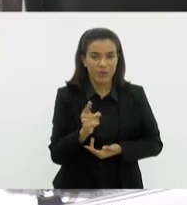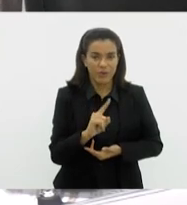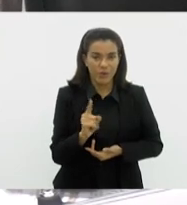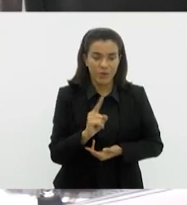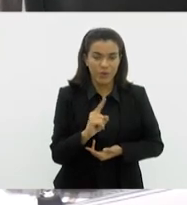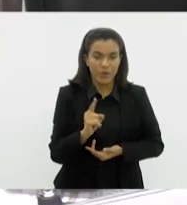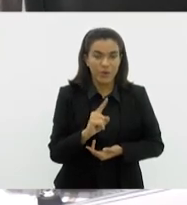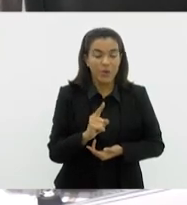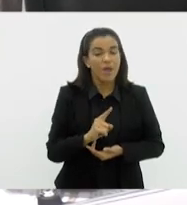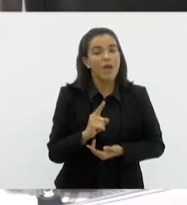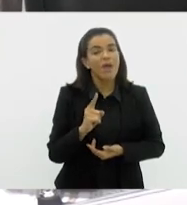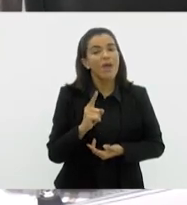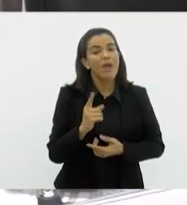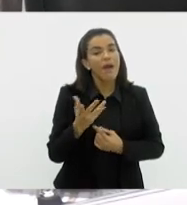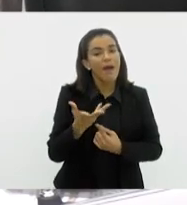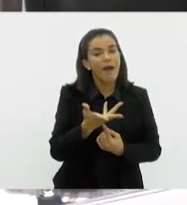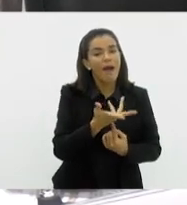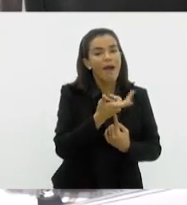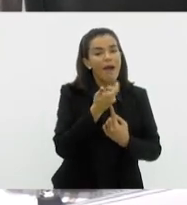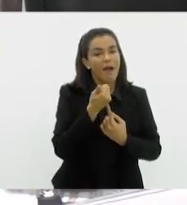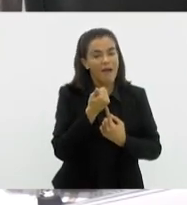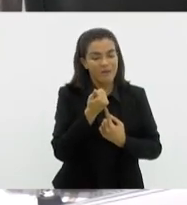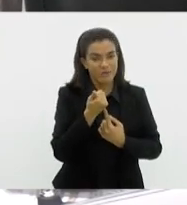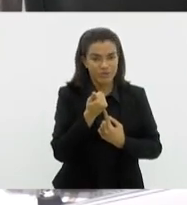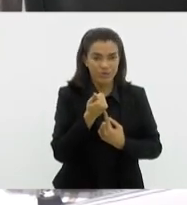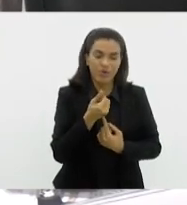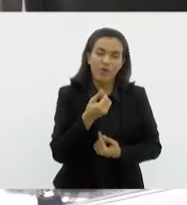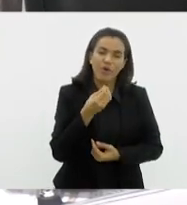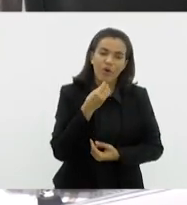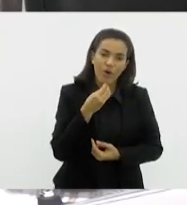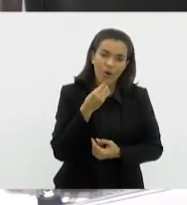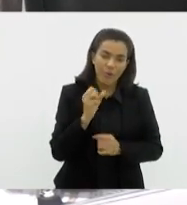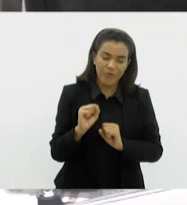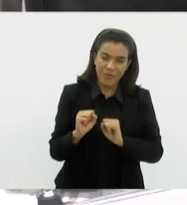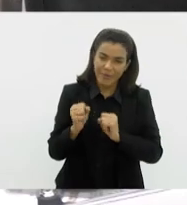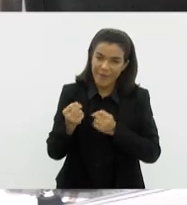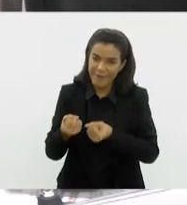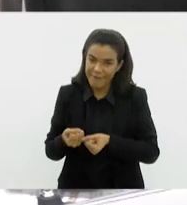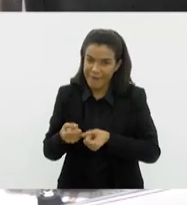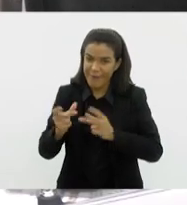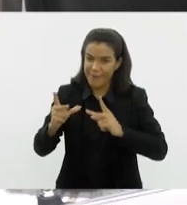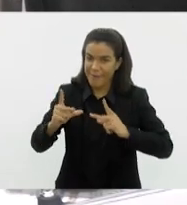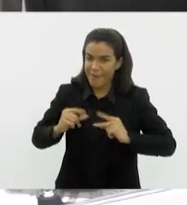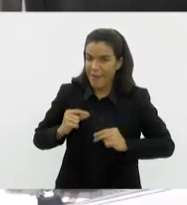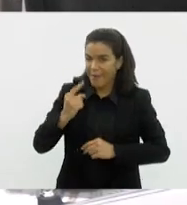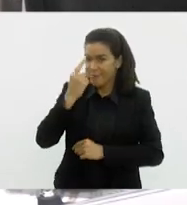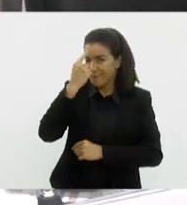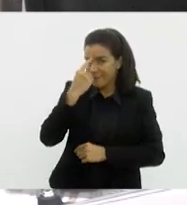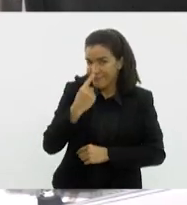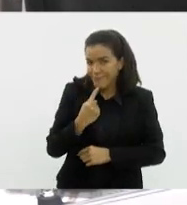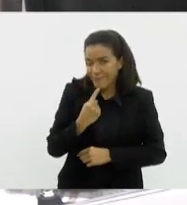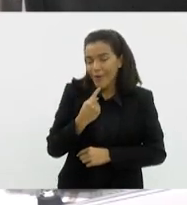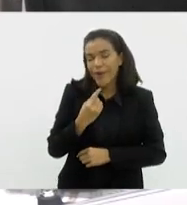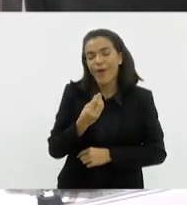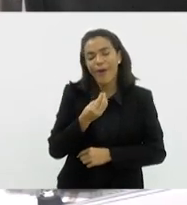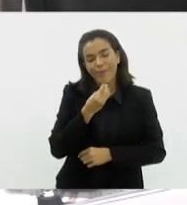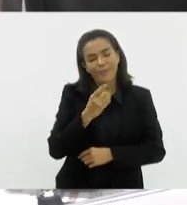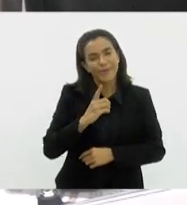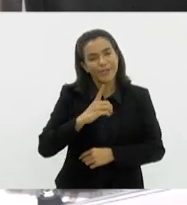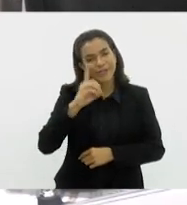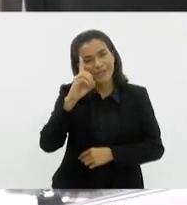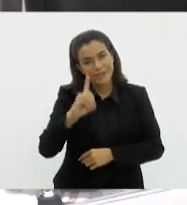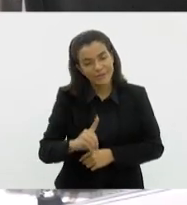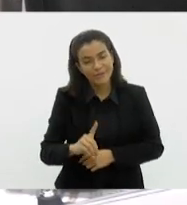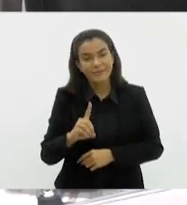é a obra como um todo. Aí, obviamente, que aqueles que defendem no mérito a figura ou não têm o direito de fazê-lo, mas